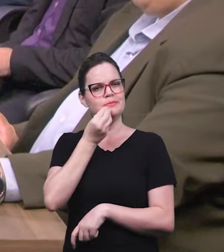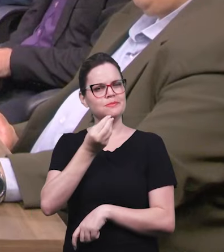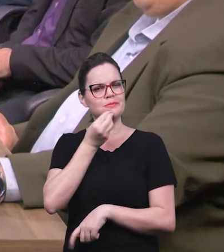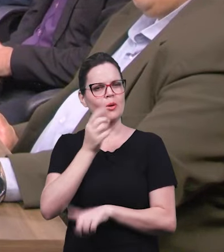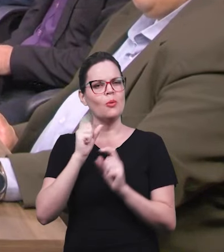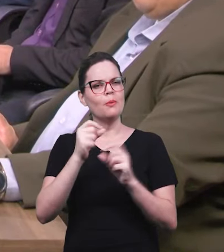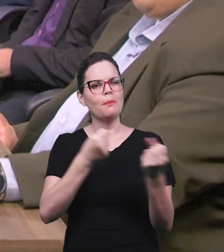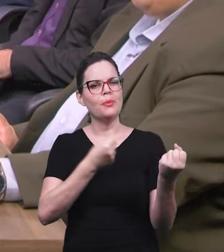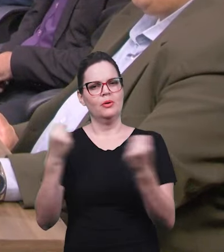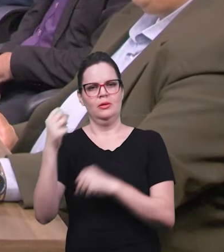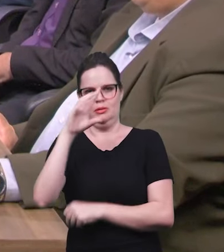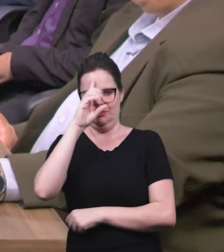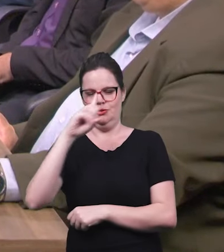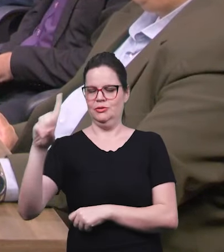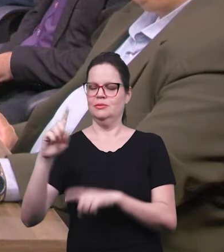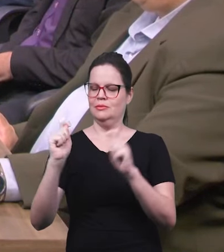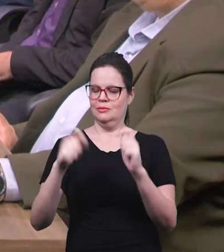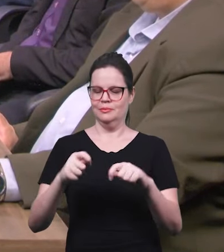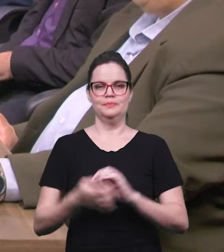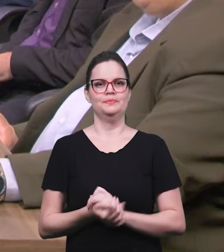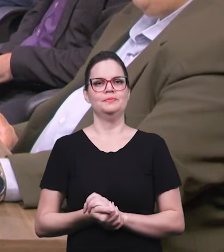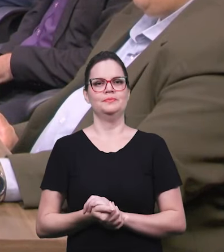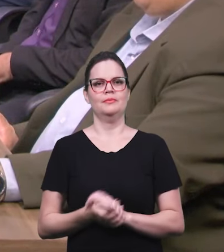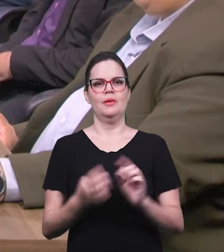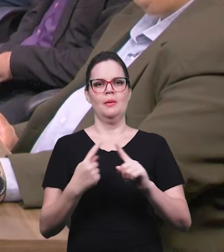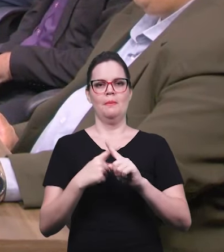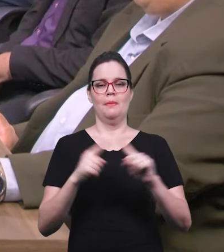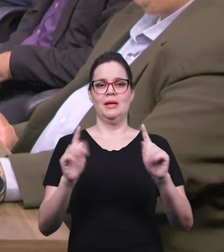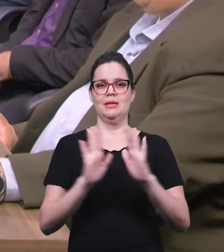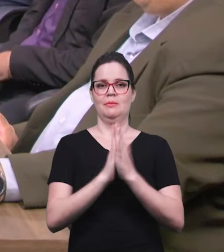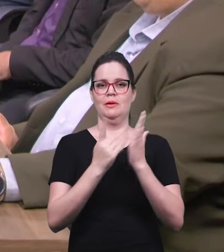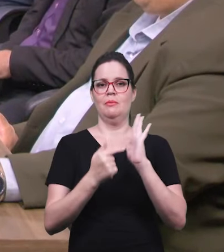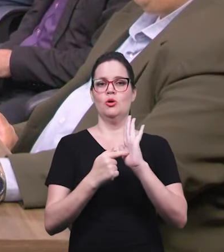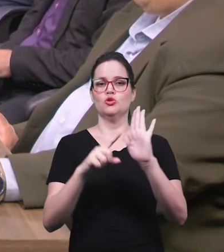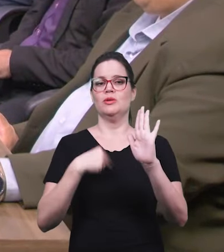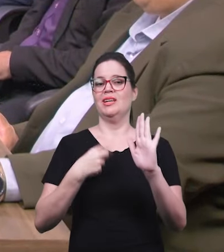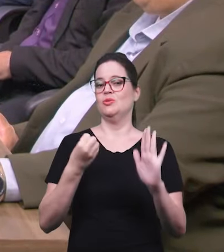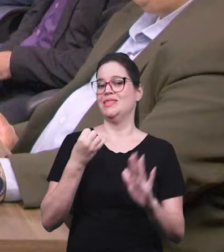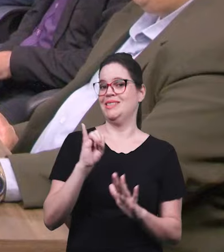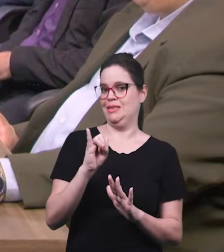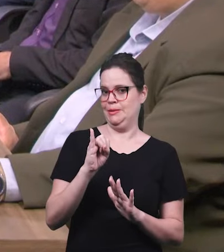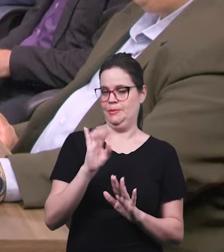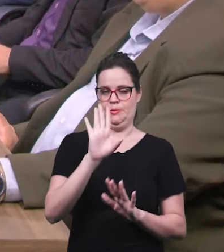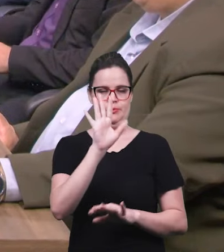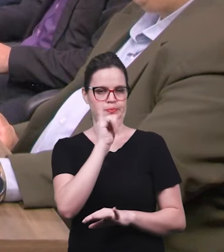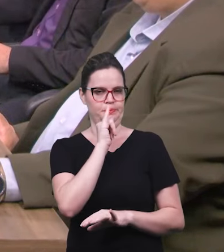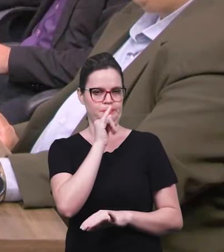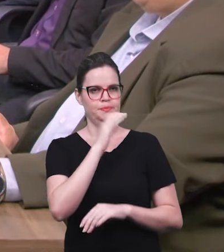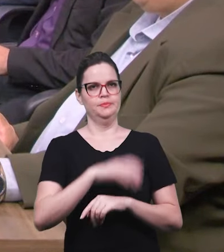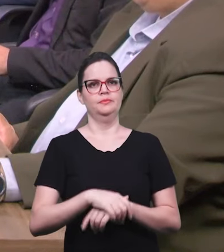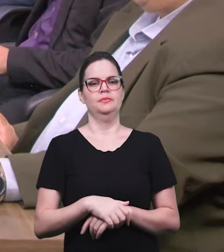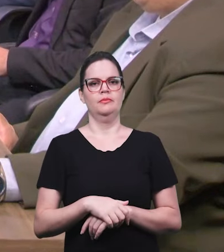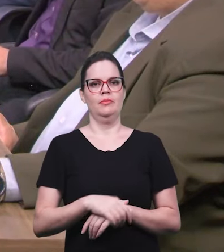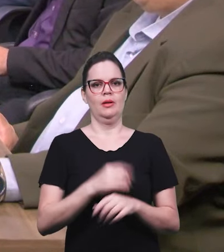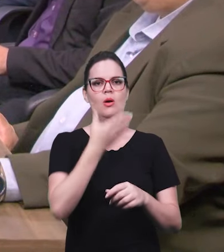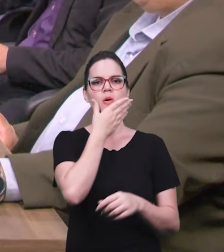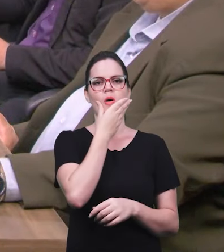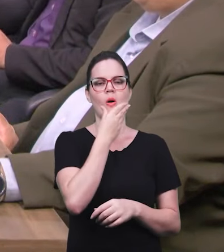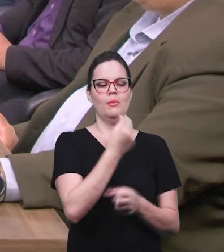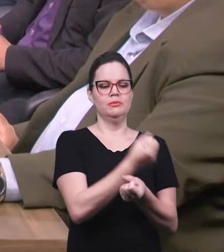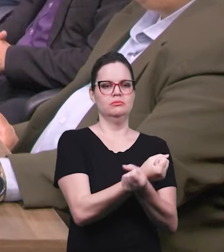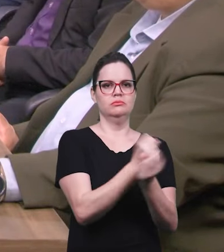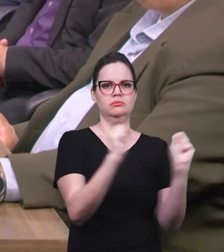A Bíblia agora tem uma condição que eu acho que é muito importante para nós. A Bíblia diz assim que Sansão, ele